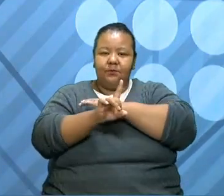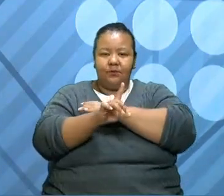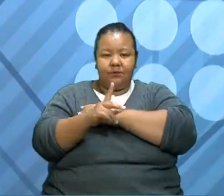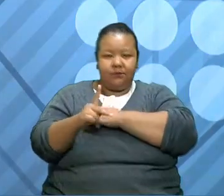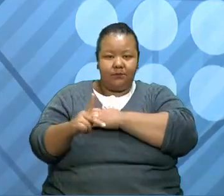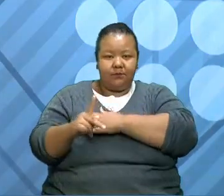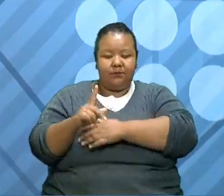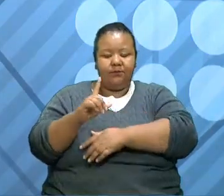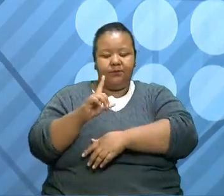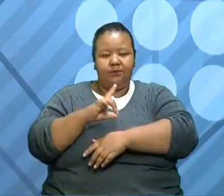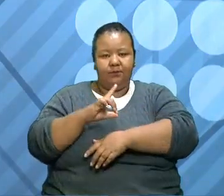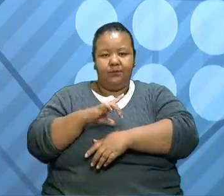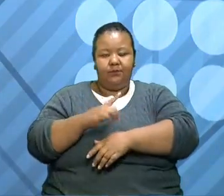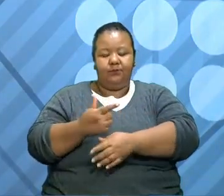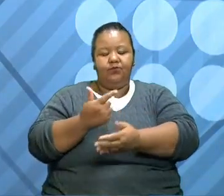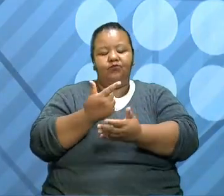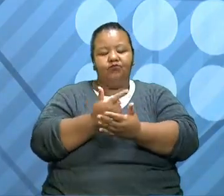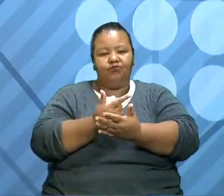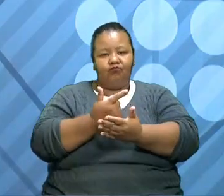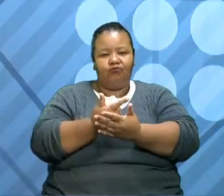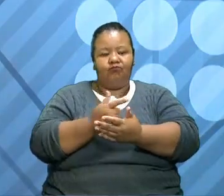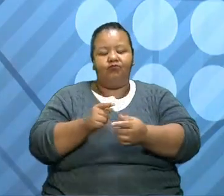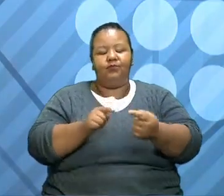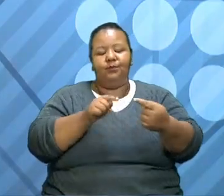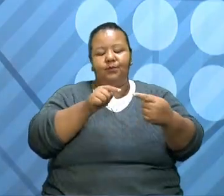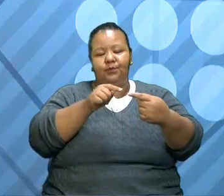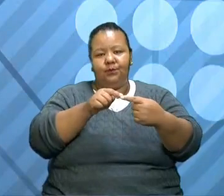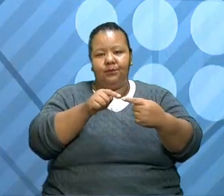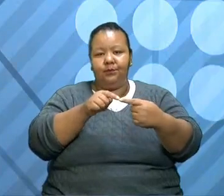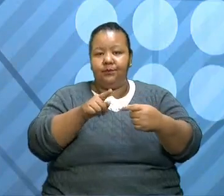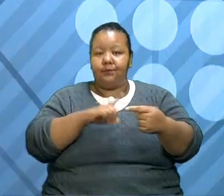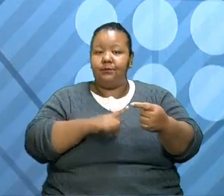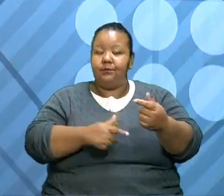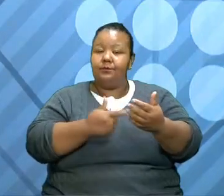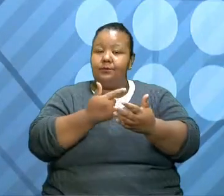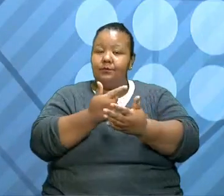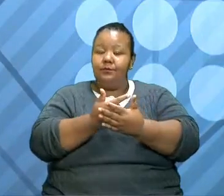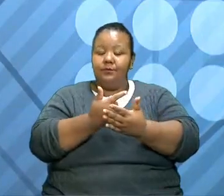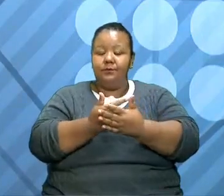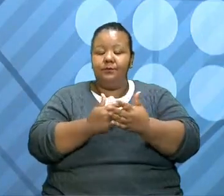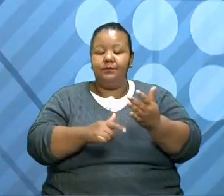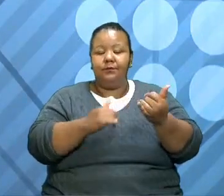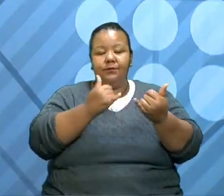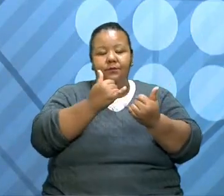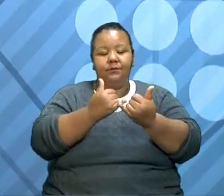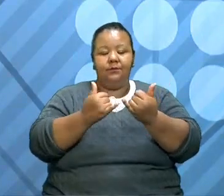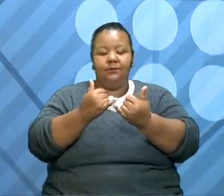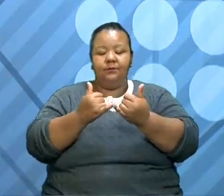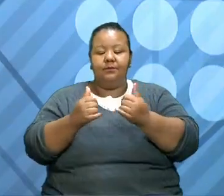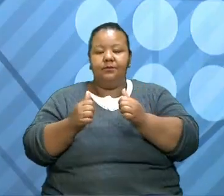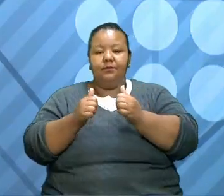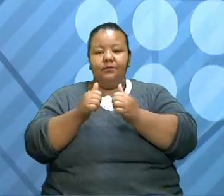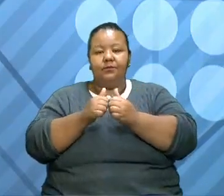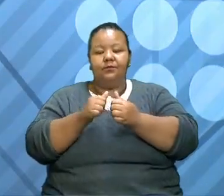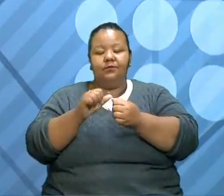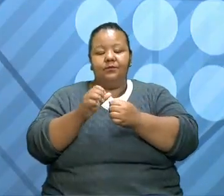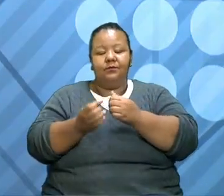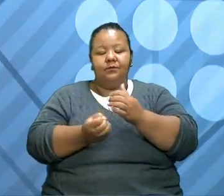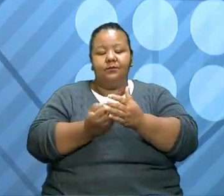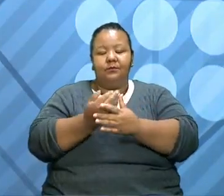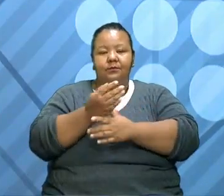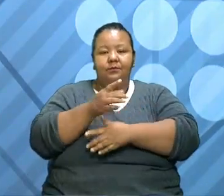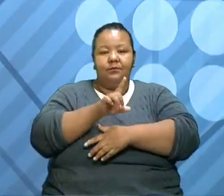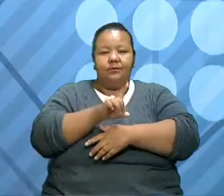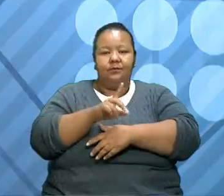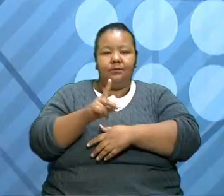tenho atividades afins, atividades que são parecidas e eu junto para criar um